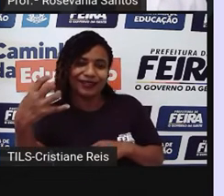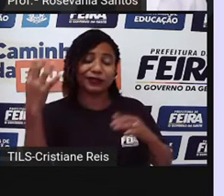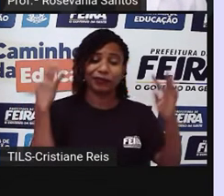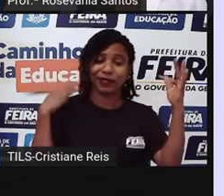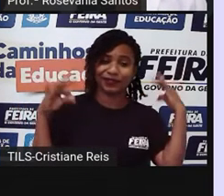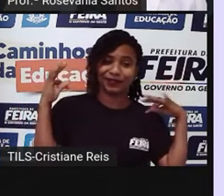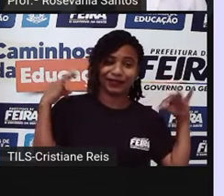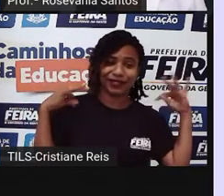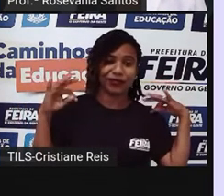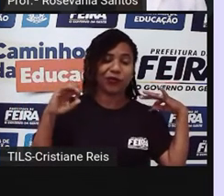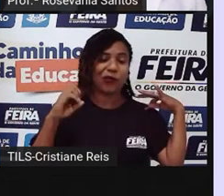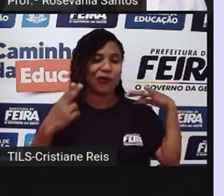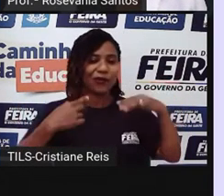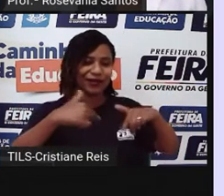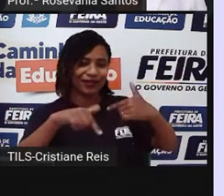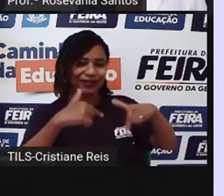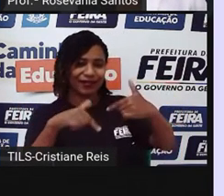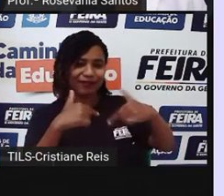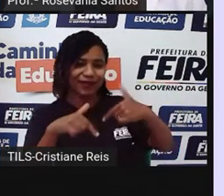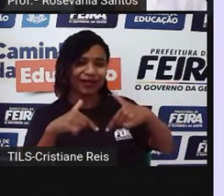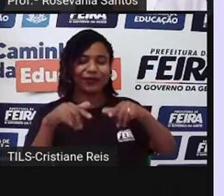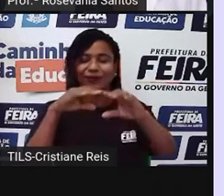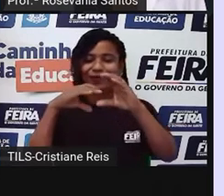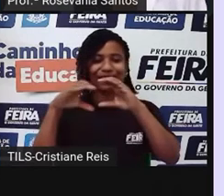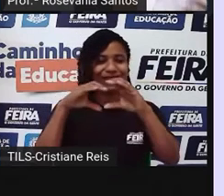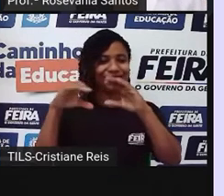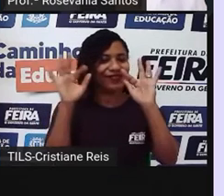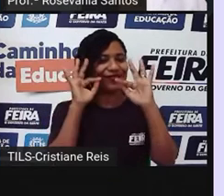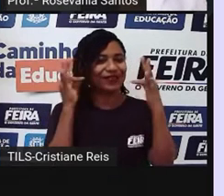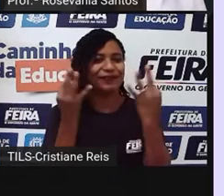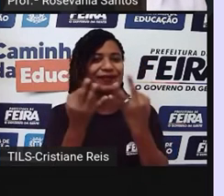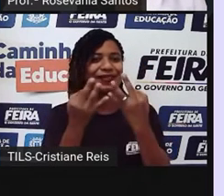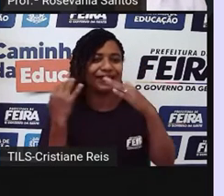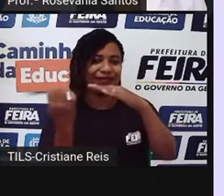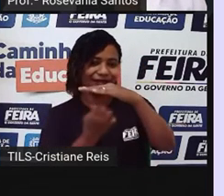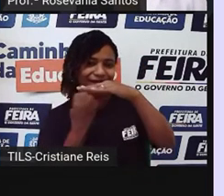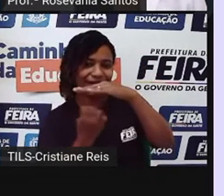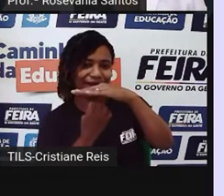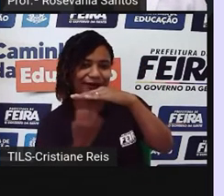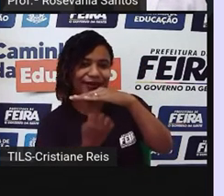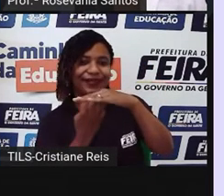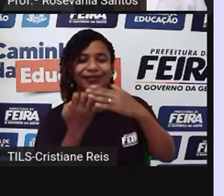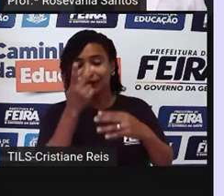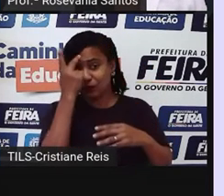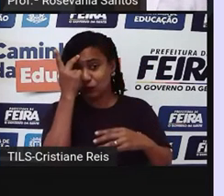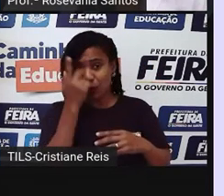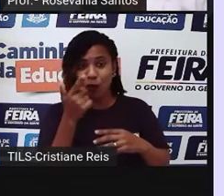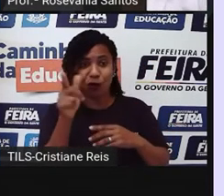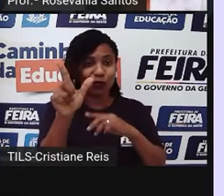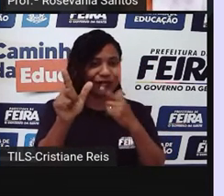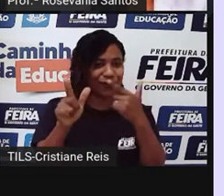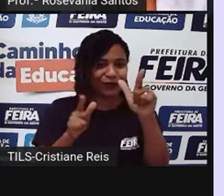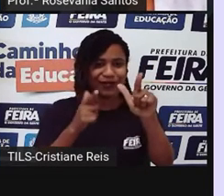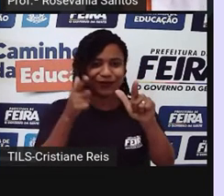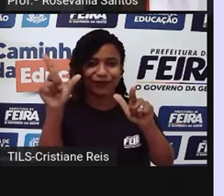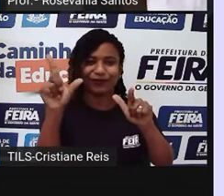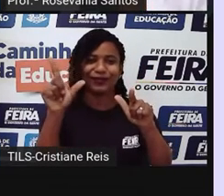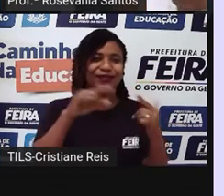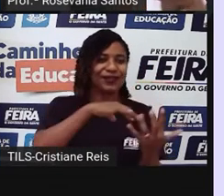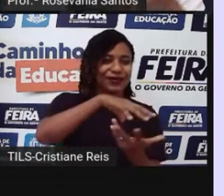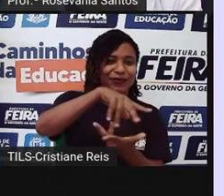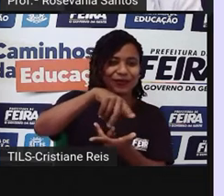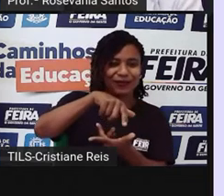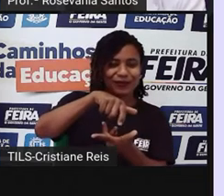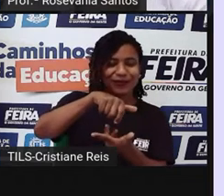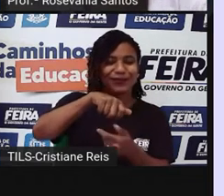você, né, se comunicar com parentes ou com empresas ou com qualquer outra pessoa lá do outro lado do mundo, ou ali do outro lado da sua casa, ou